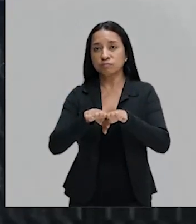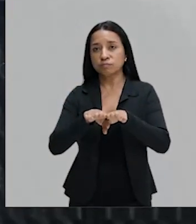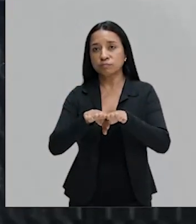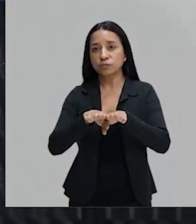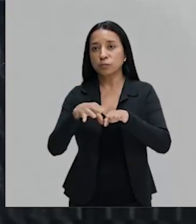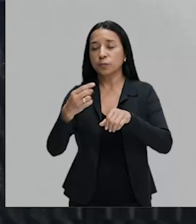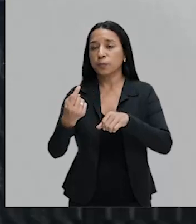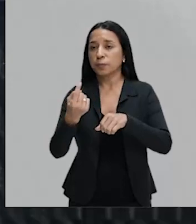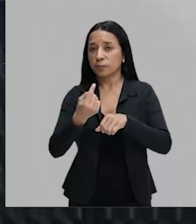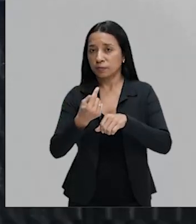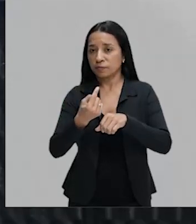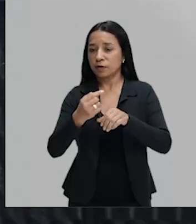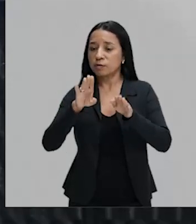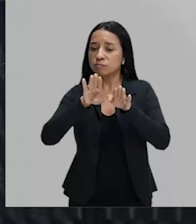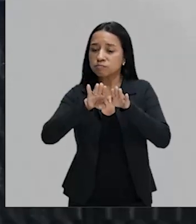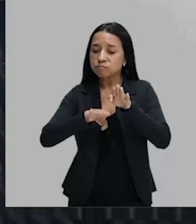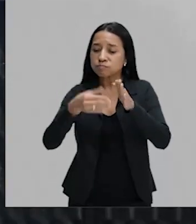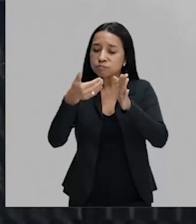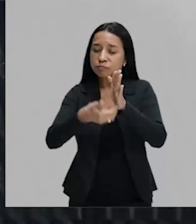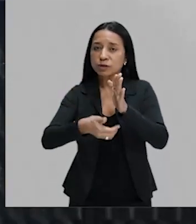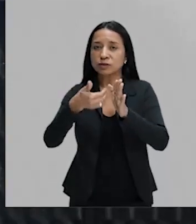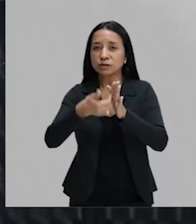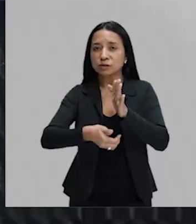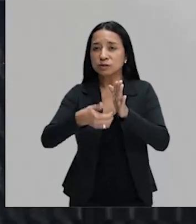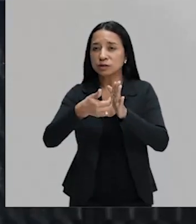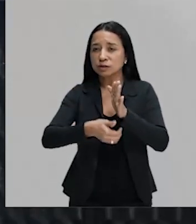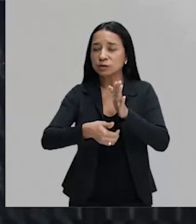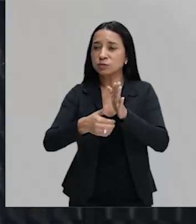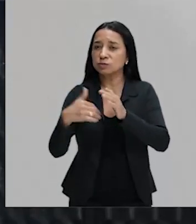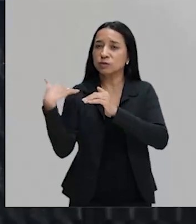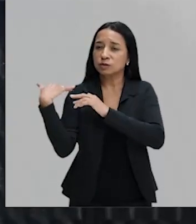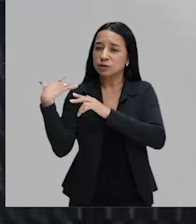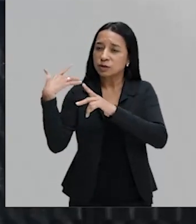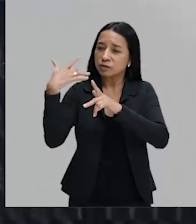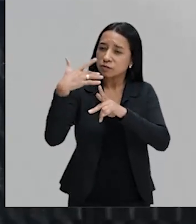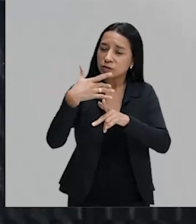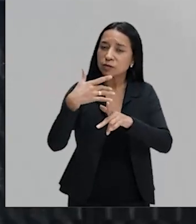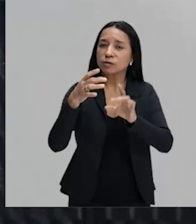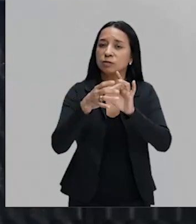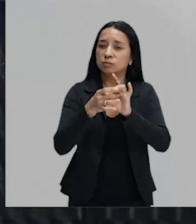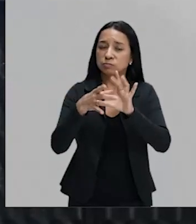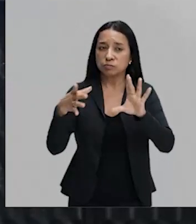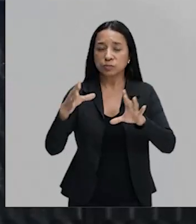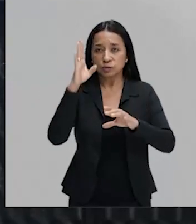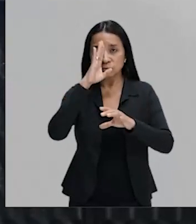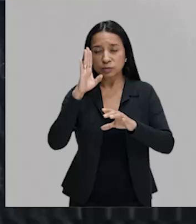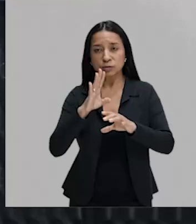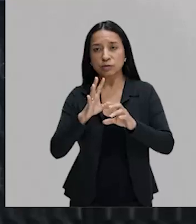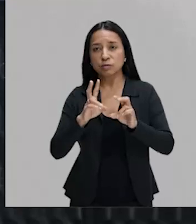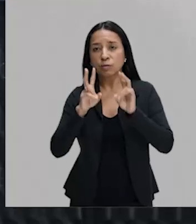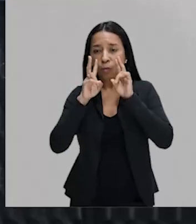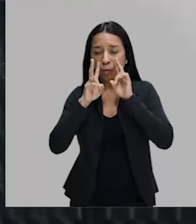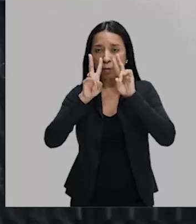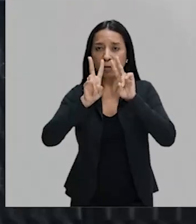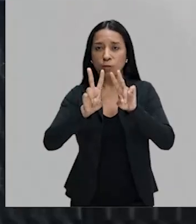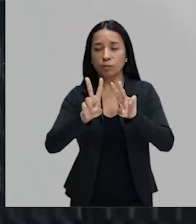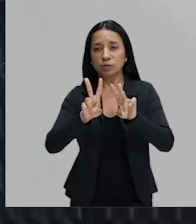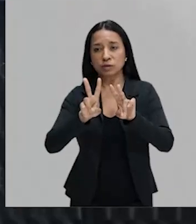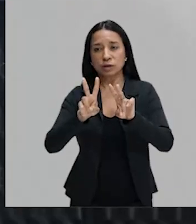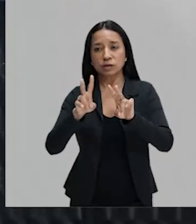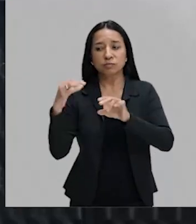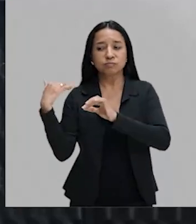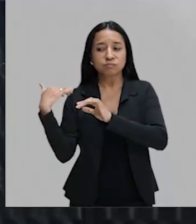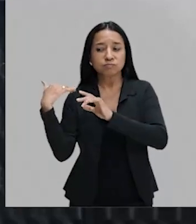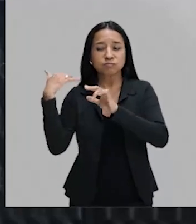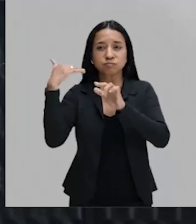que vem deficitária desde as vésperas da independência. Observe que desde as vésperas da